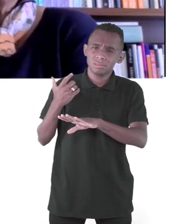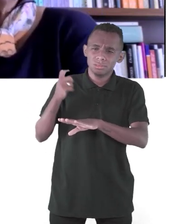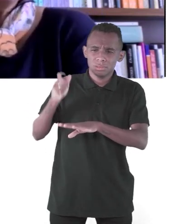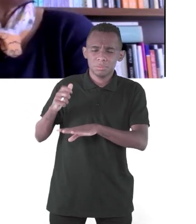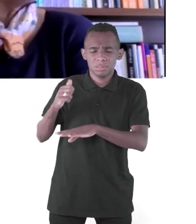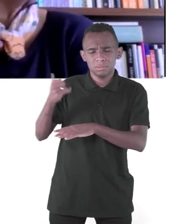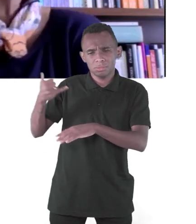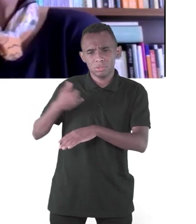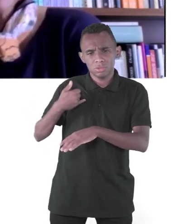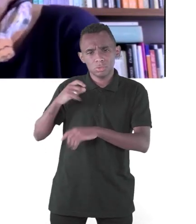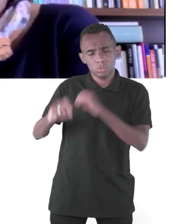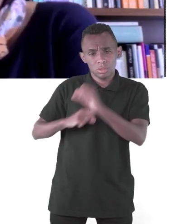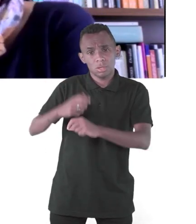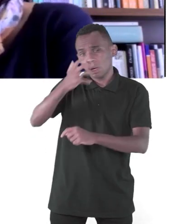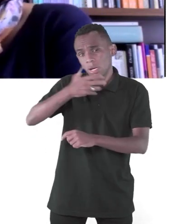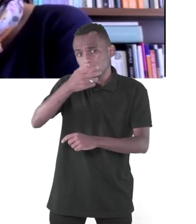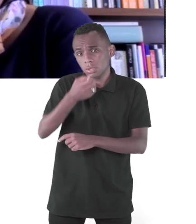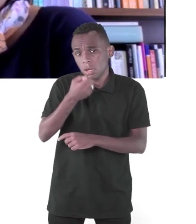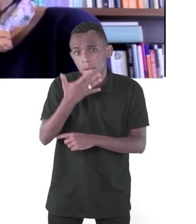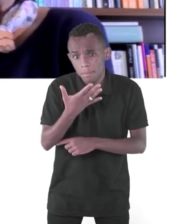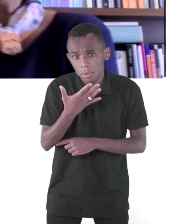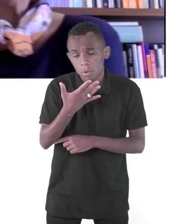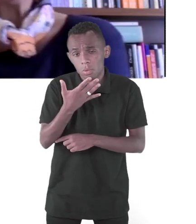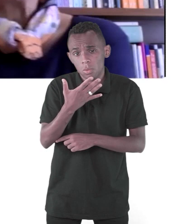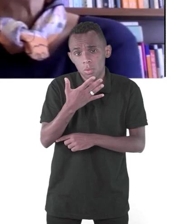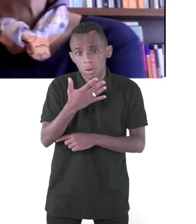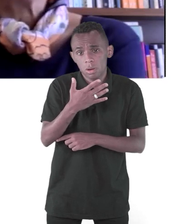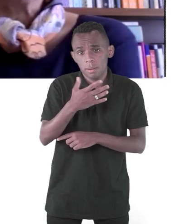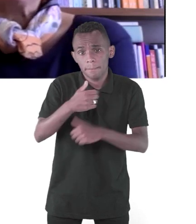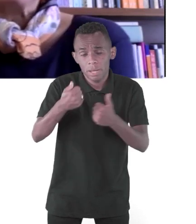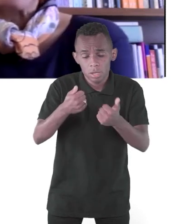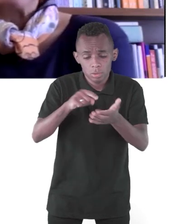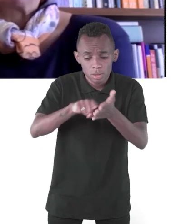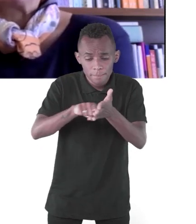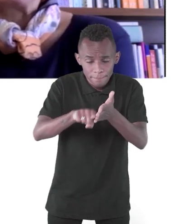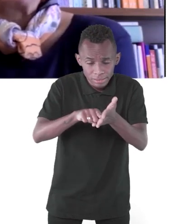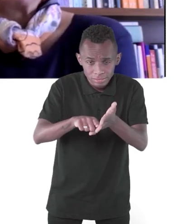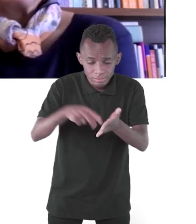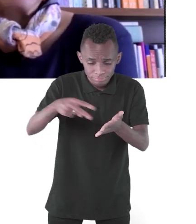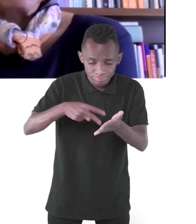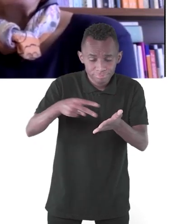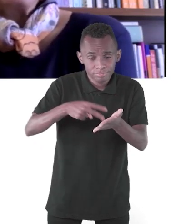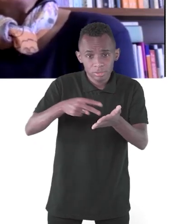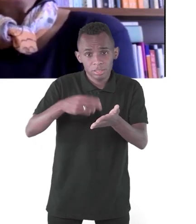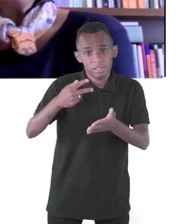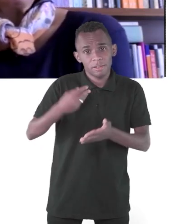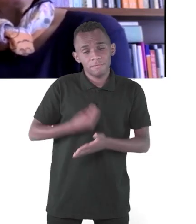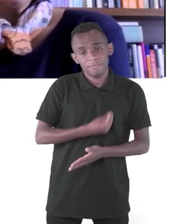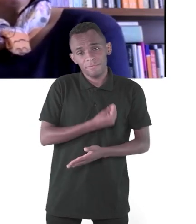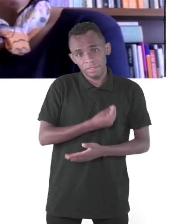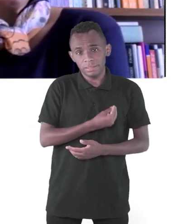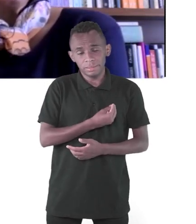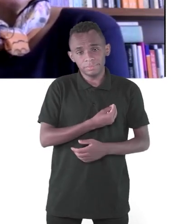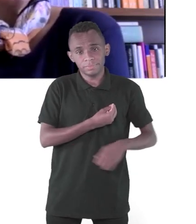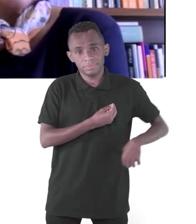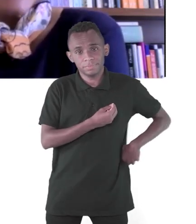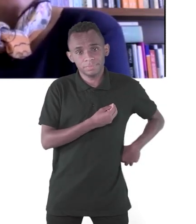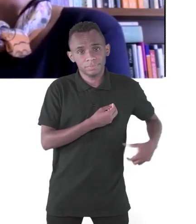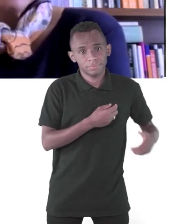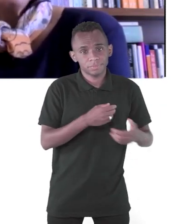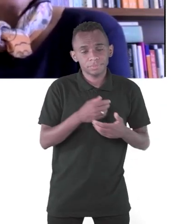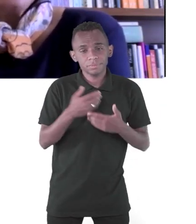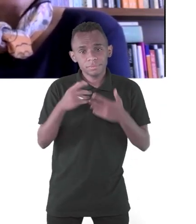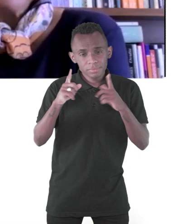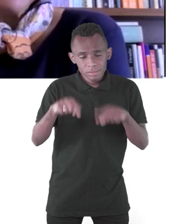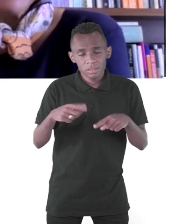boa canção, não há boa ideia que resista a uma boa pesquisa bibliográfica. Né? Lenine é bom demais, gente, ele é